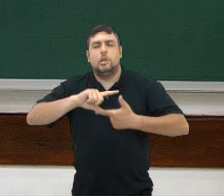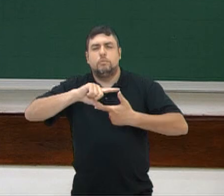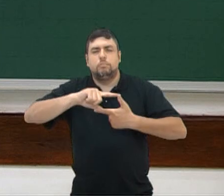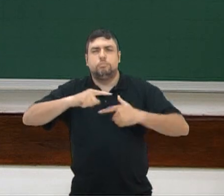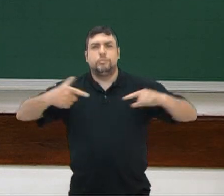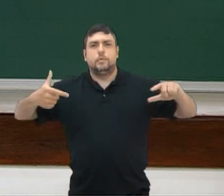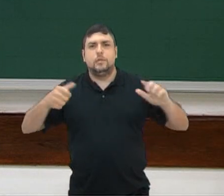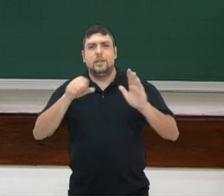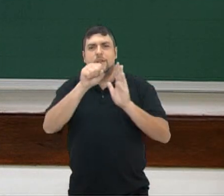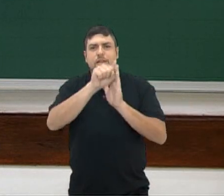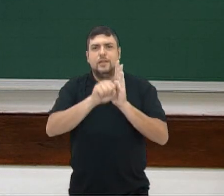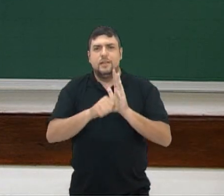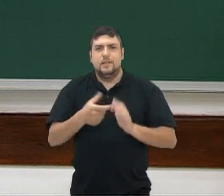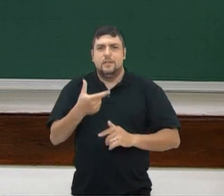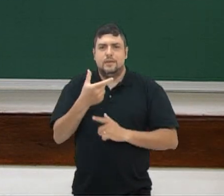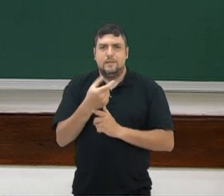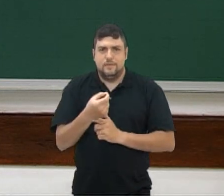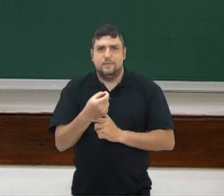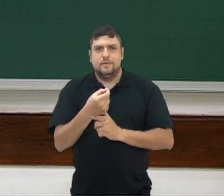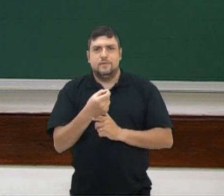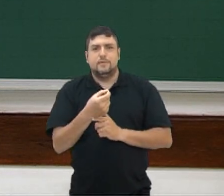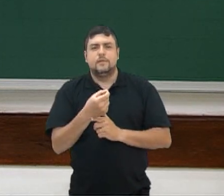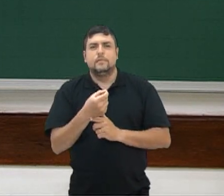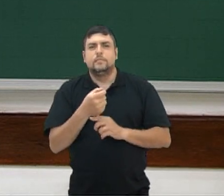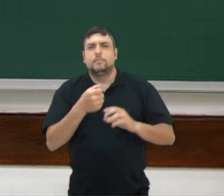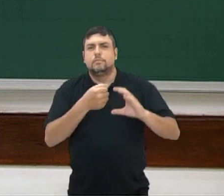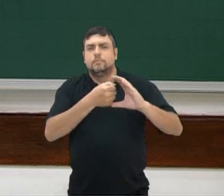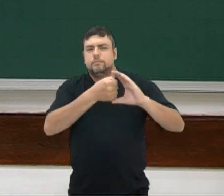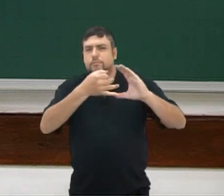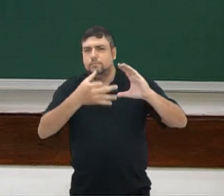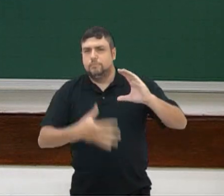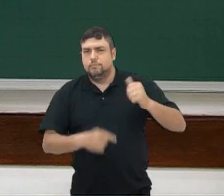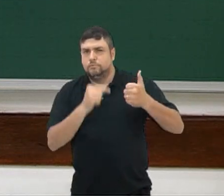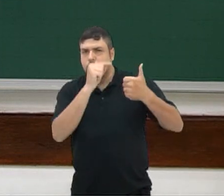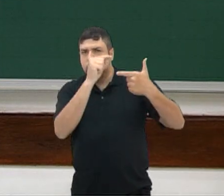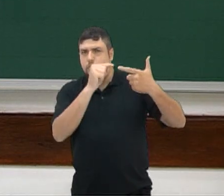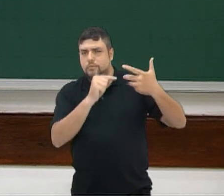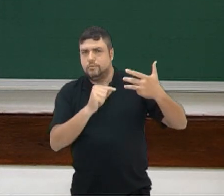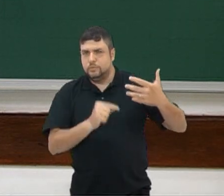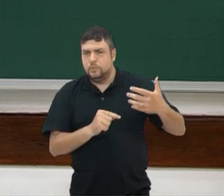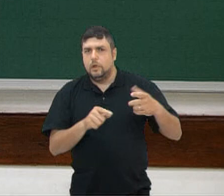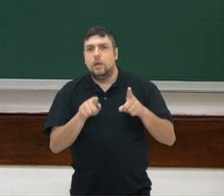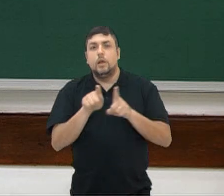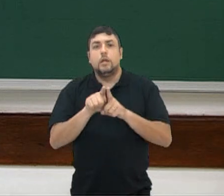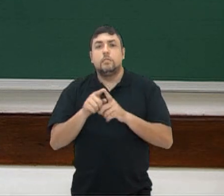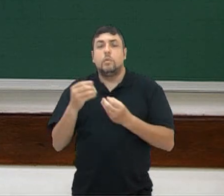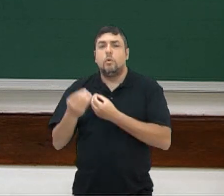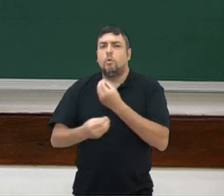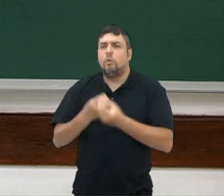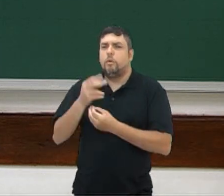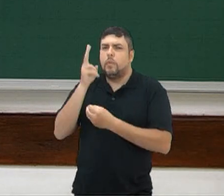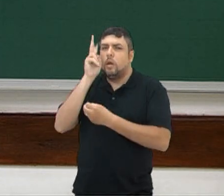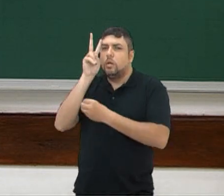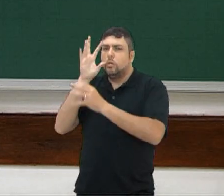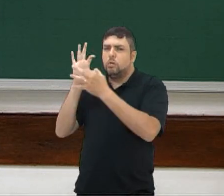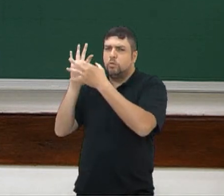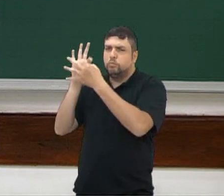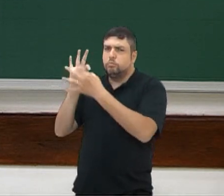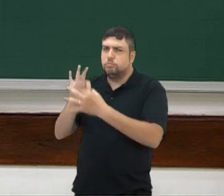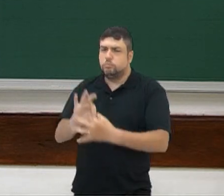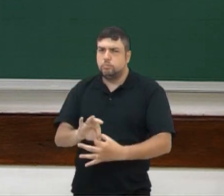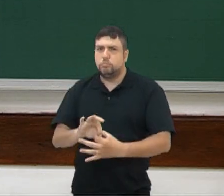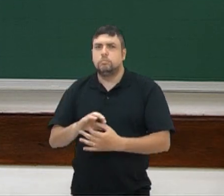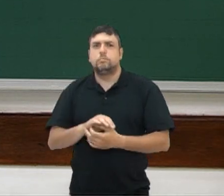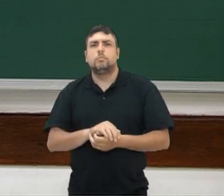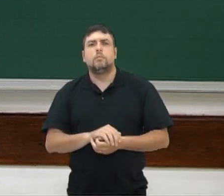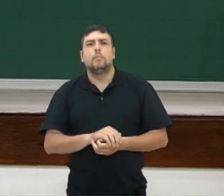né? Essas características de forma rápida e as condições históricas ali daquele momento, né? O que estava acontecendo naquele